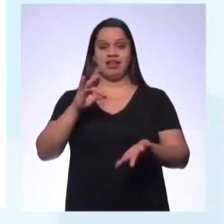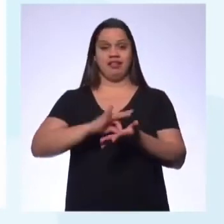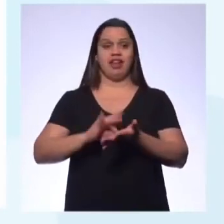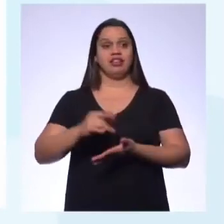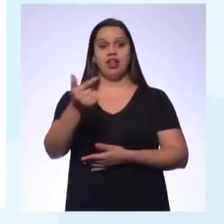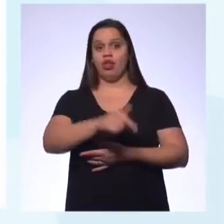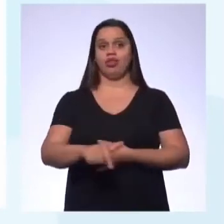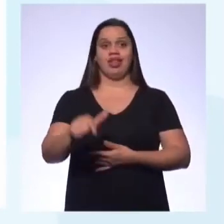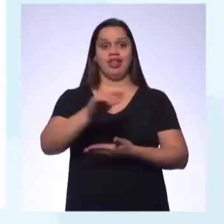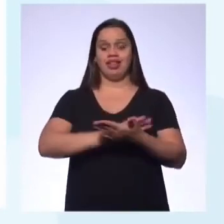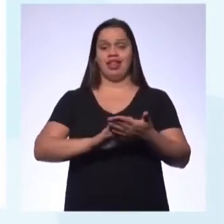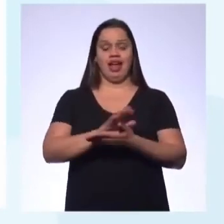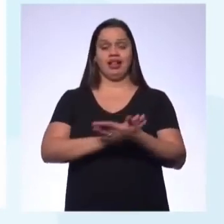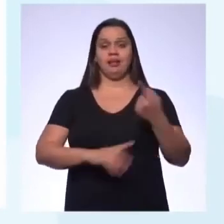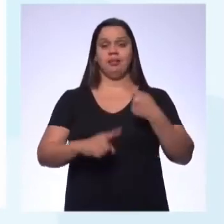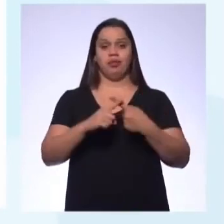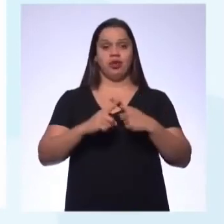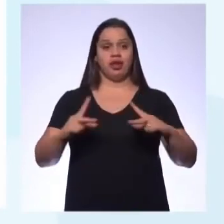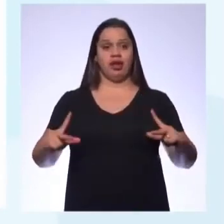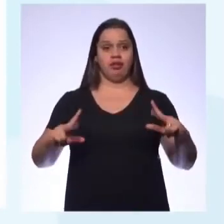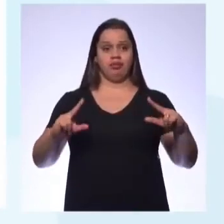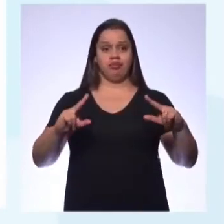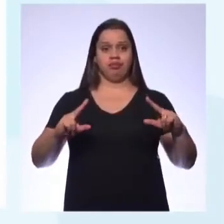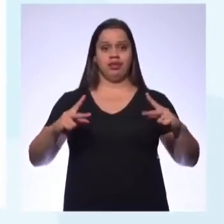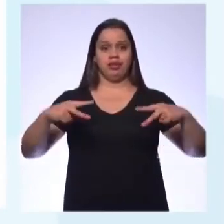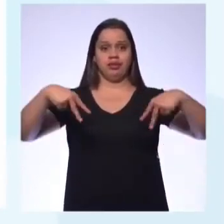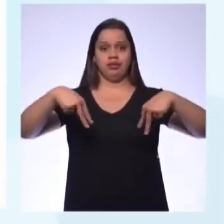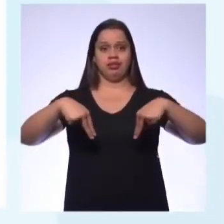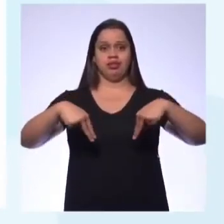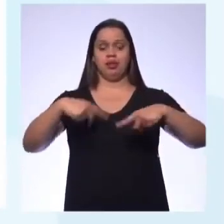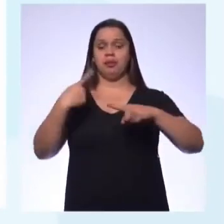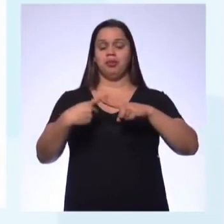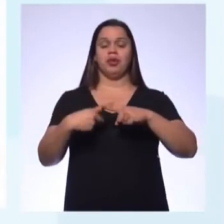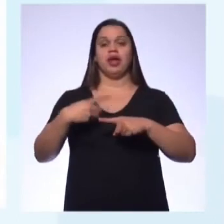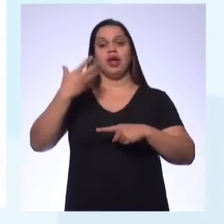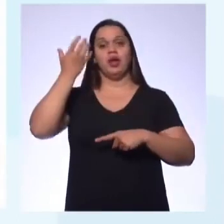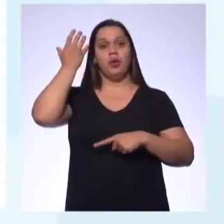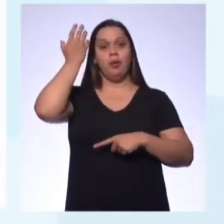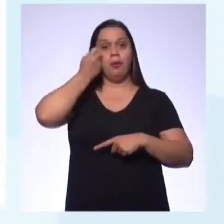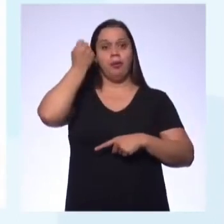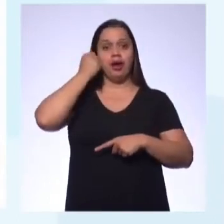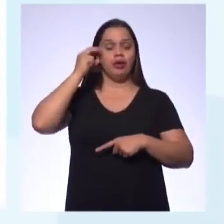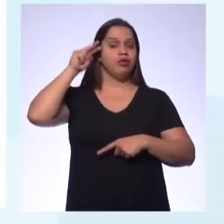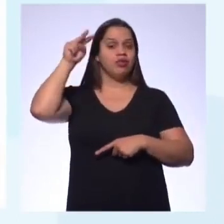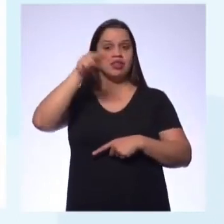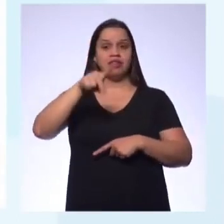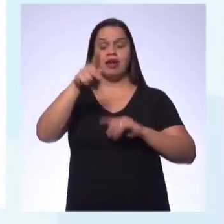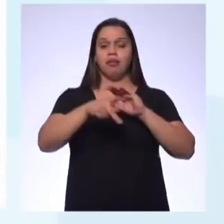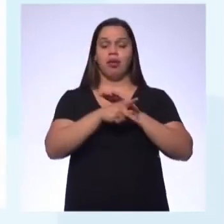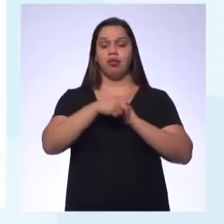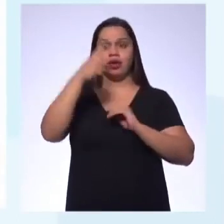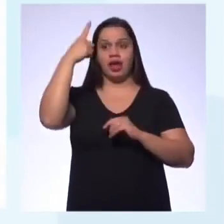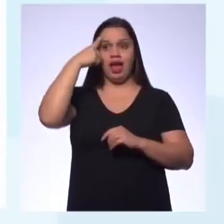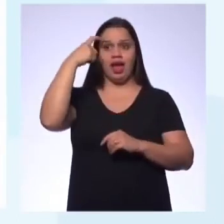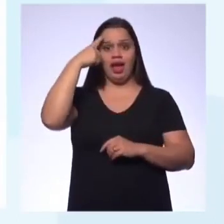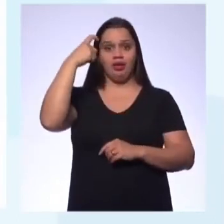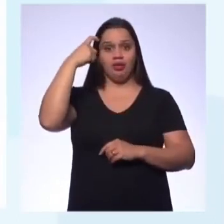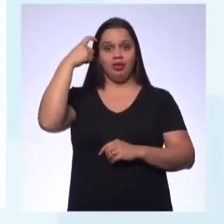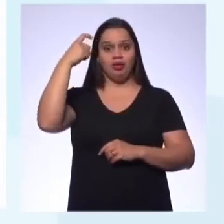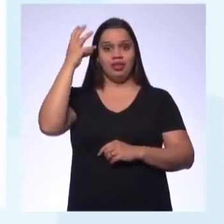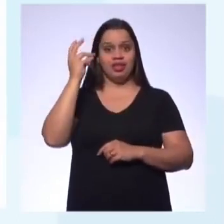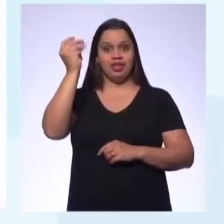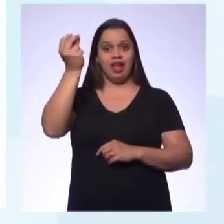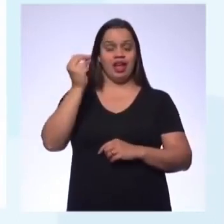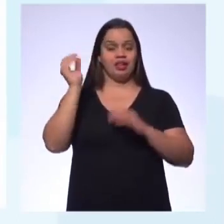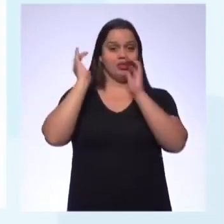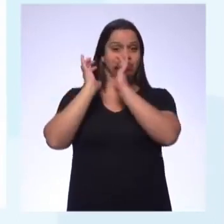O triângulo está interrompido. Esse branco que tem aí é uma invenção do seu cérebro por conta dessa disposição